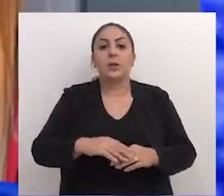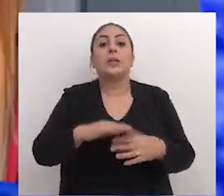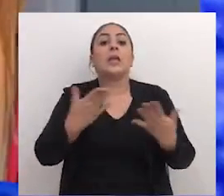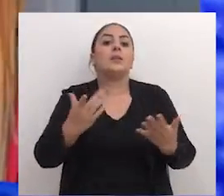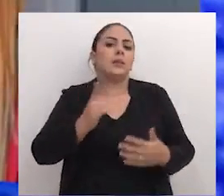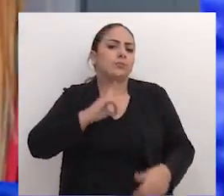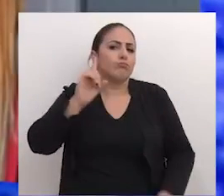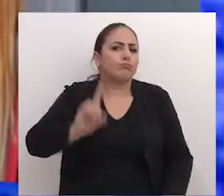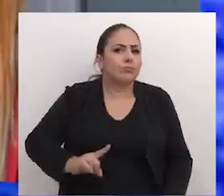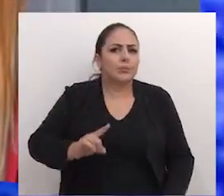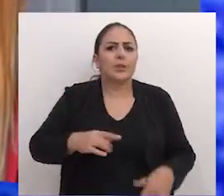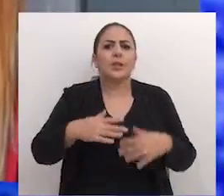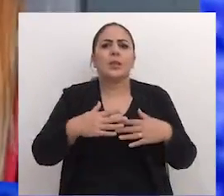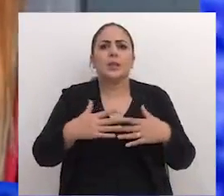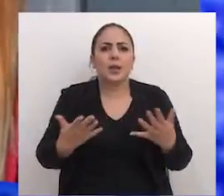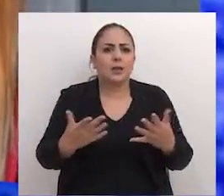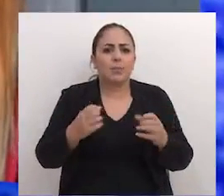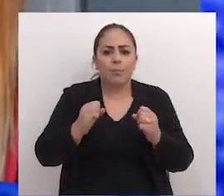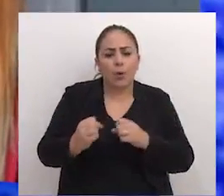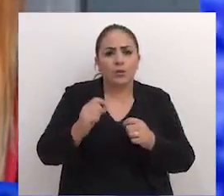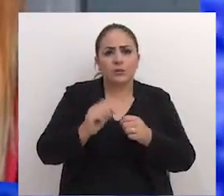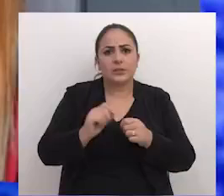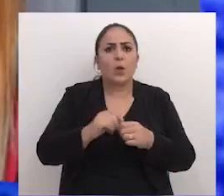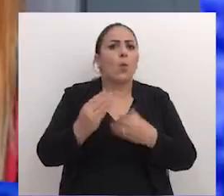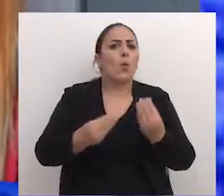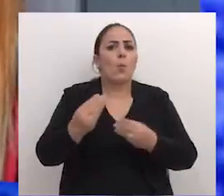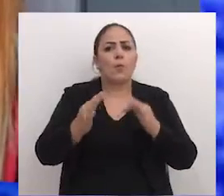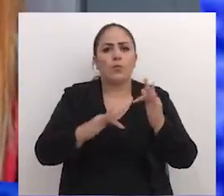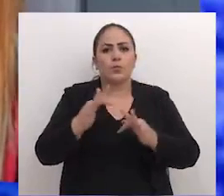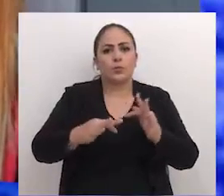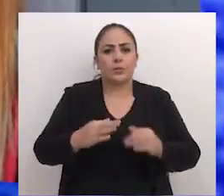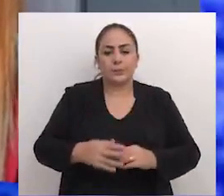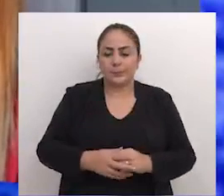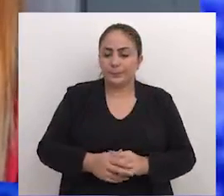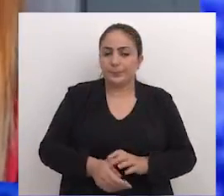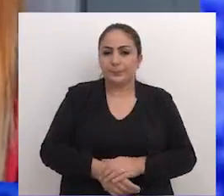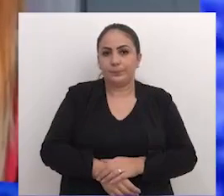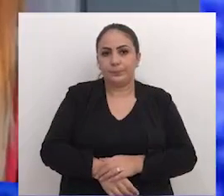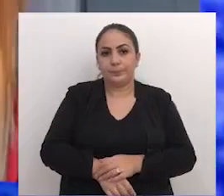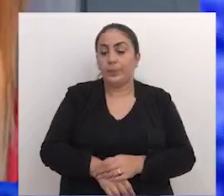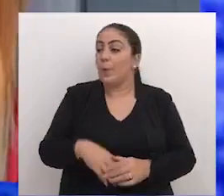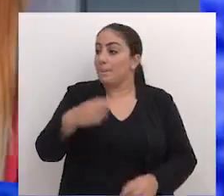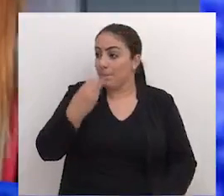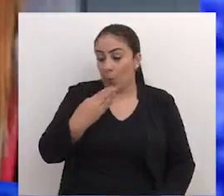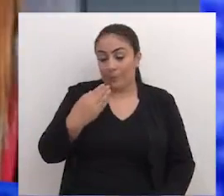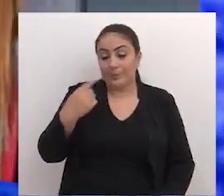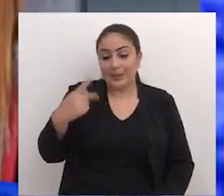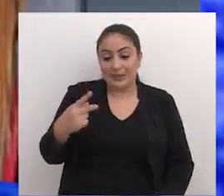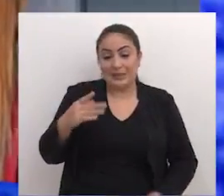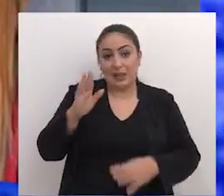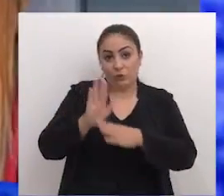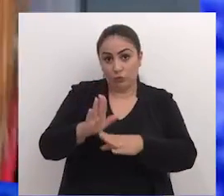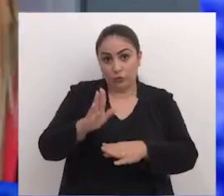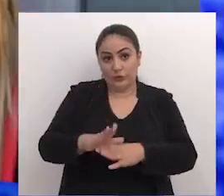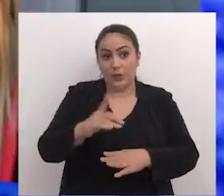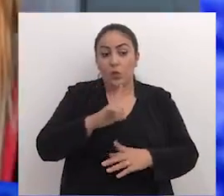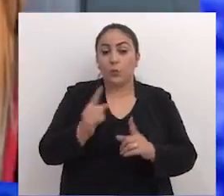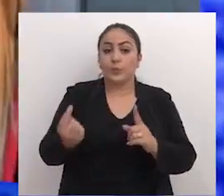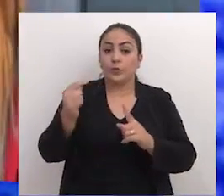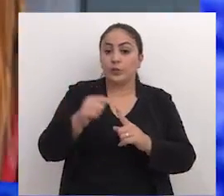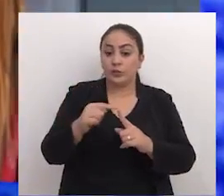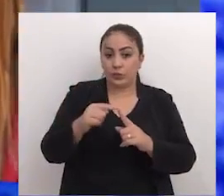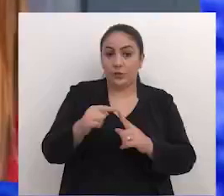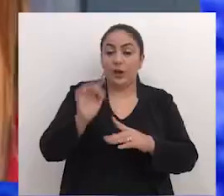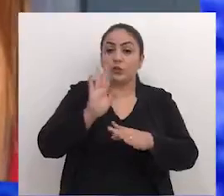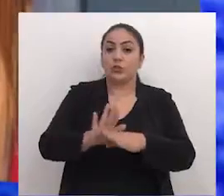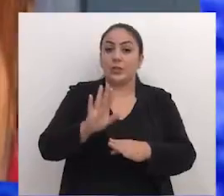Quem tem direito a esse auxílio emergencial, como é que está funcionando? Então, esse auxílio, ele visa